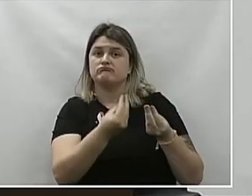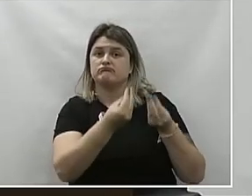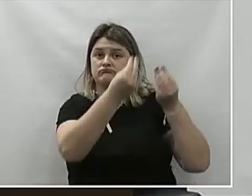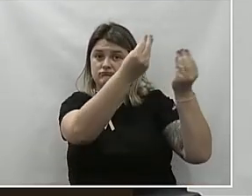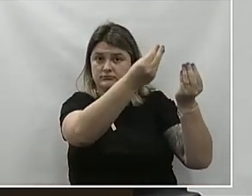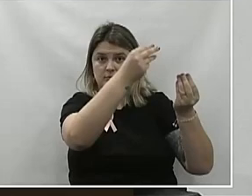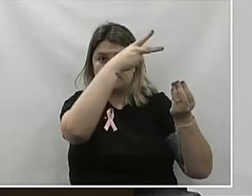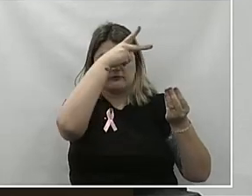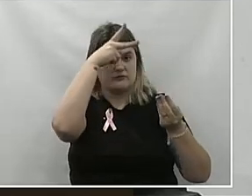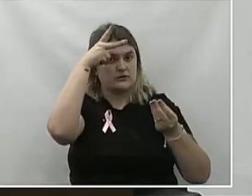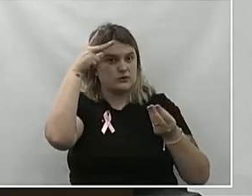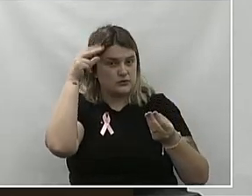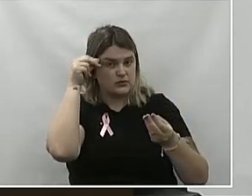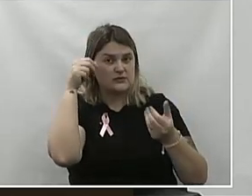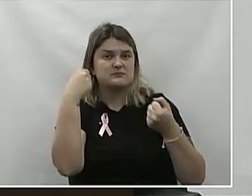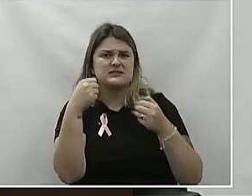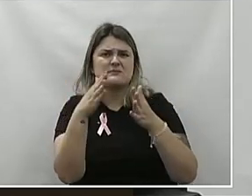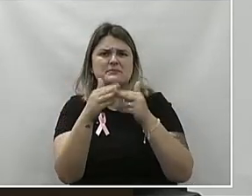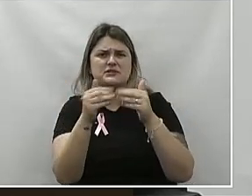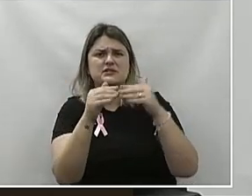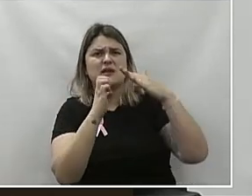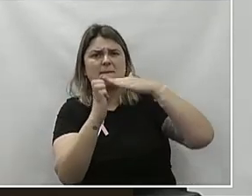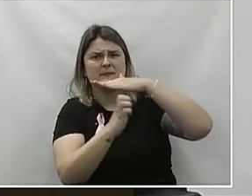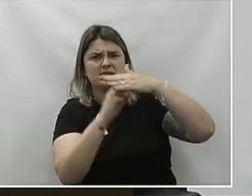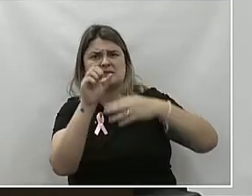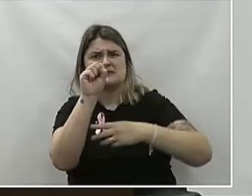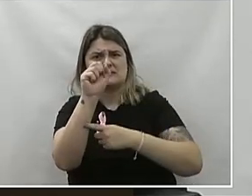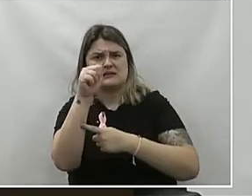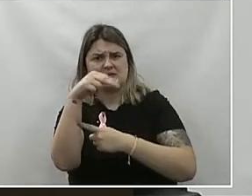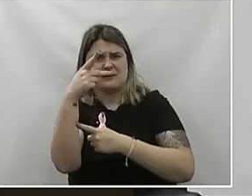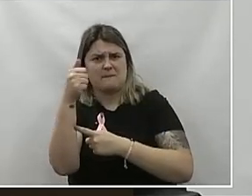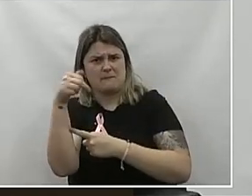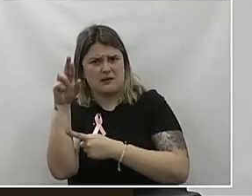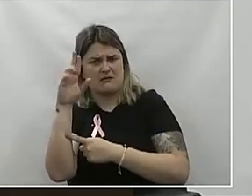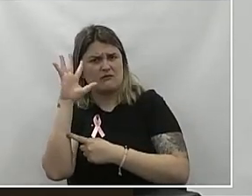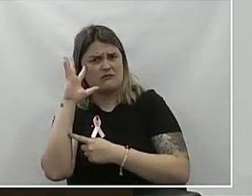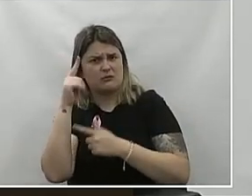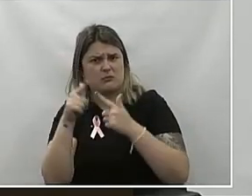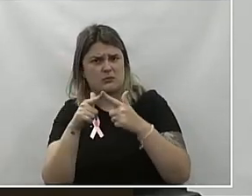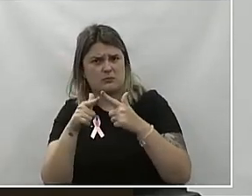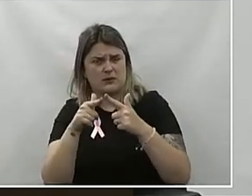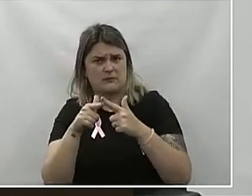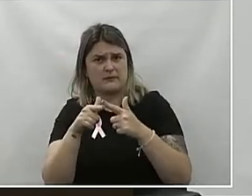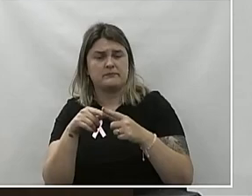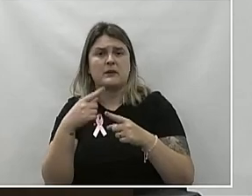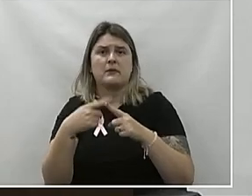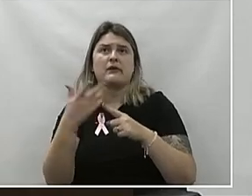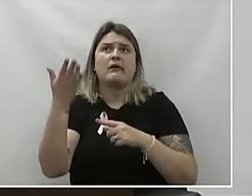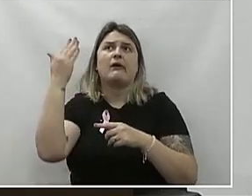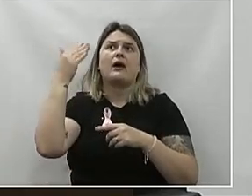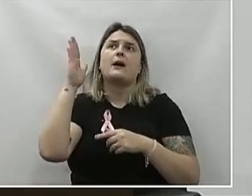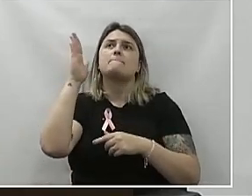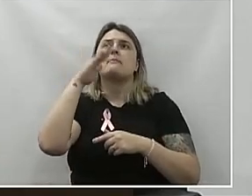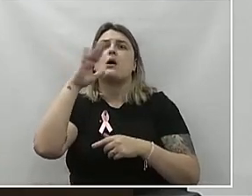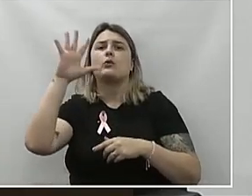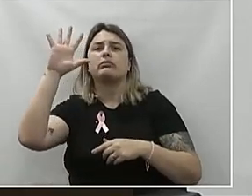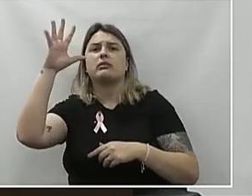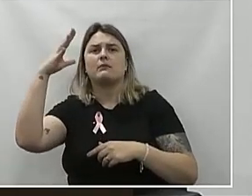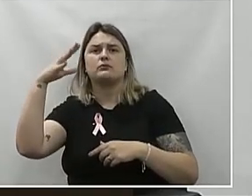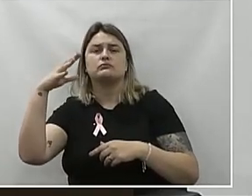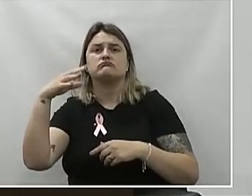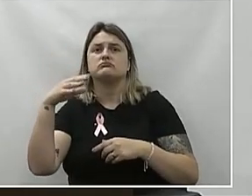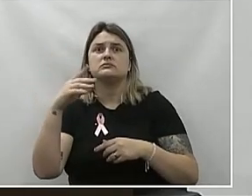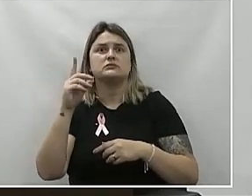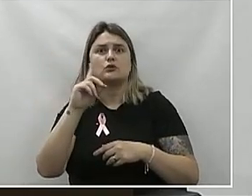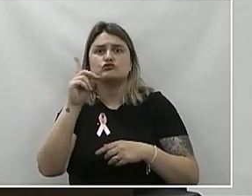para executivo para que peça que Sanepar tome Providência até poucos dias era o mau tempo mas nós estamos sem chuva desde